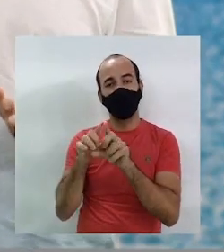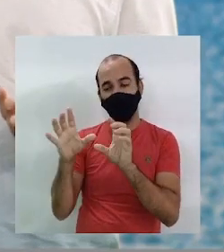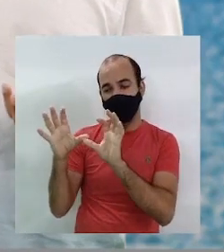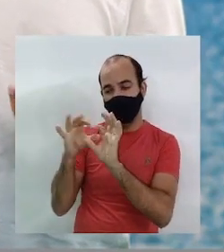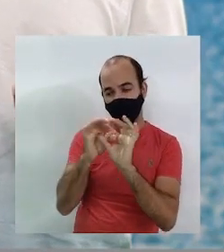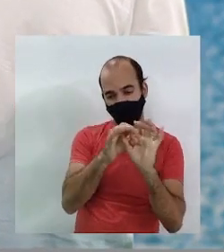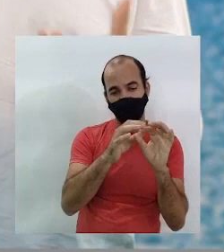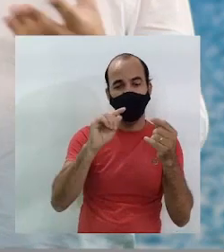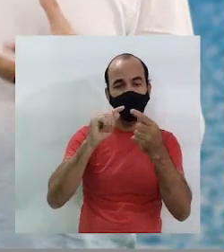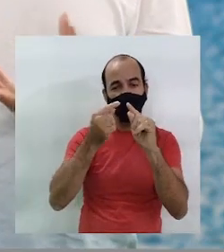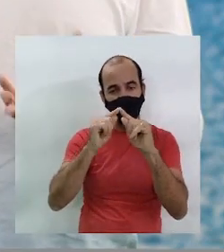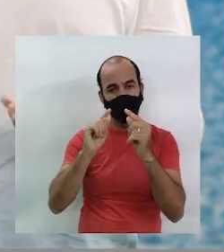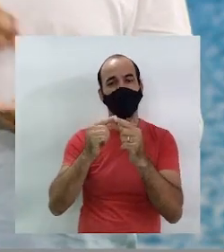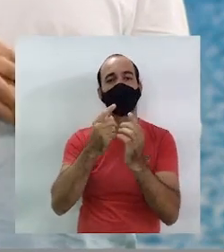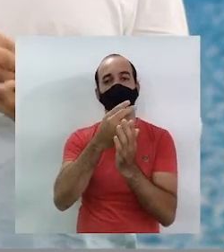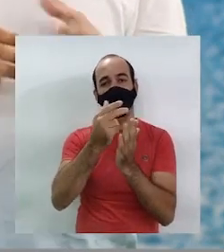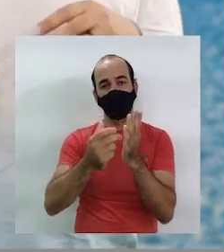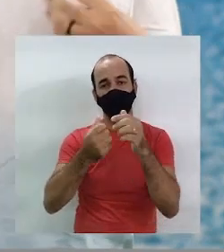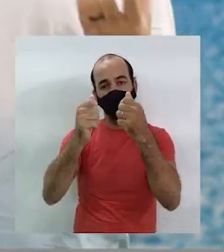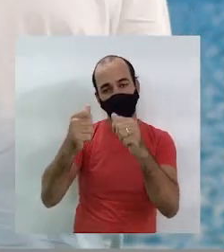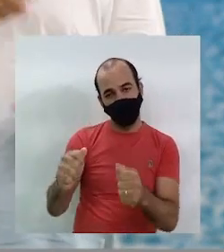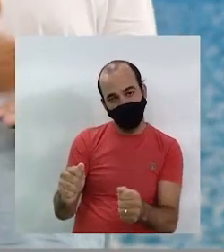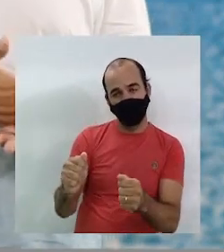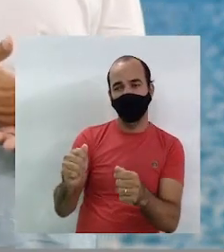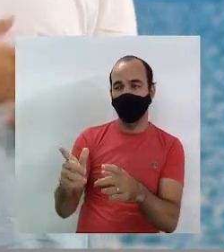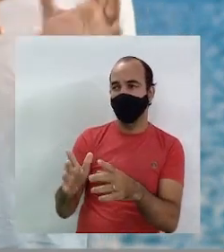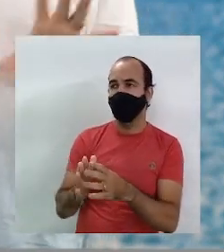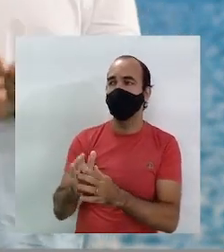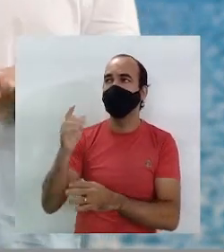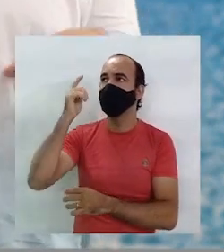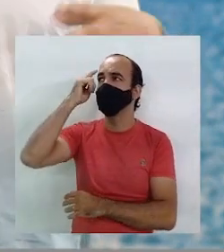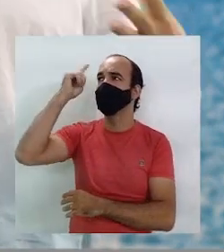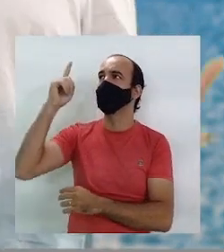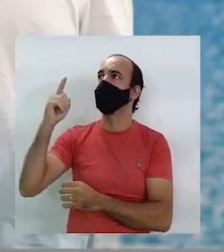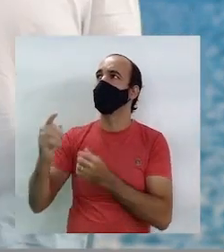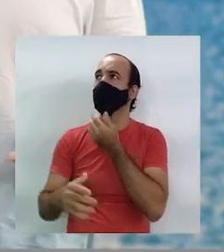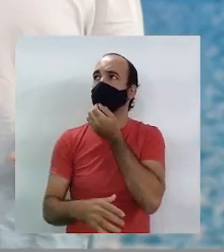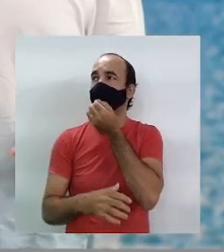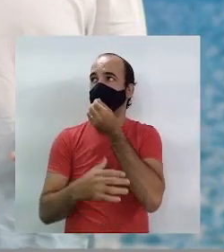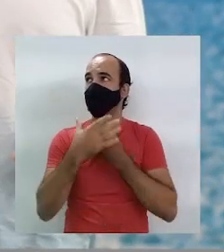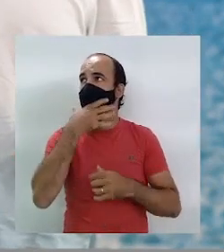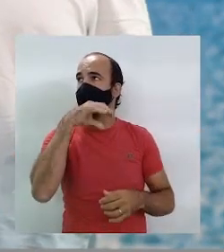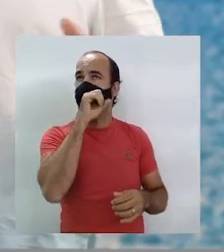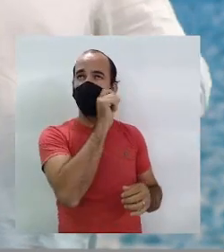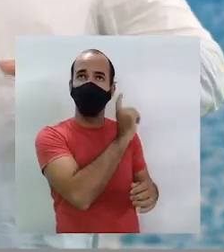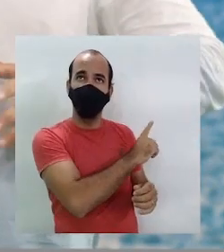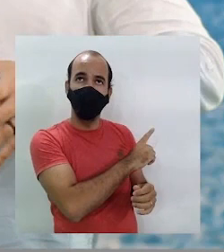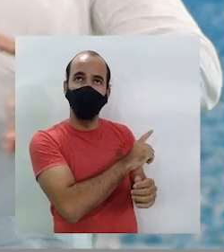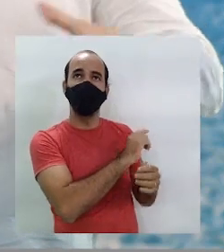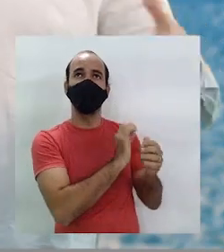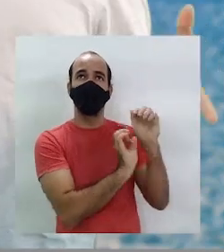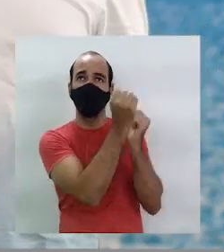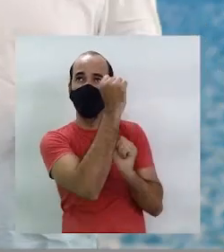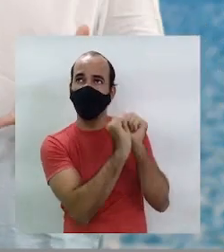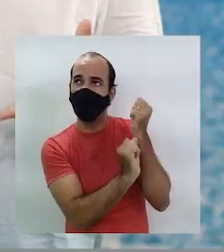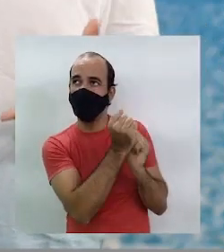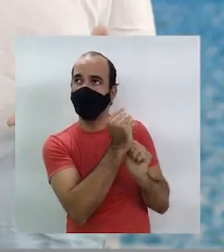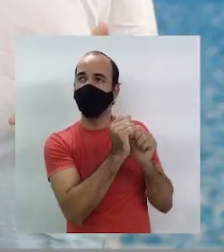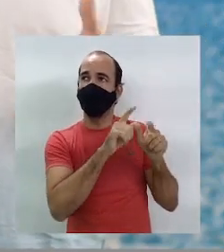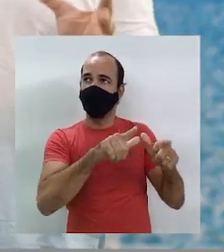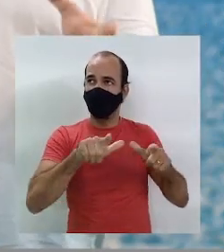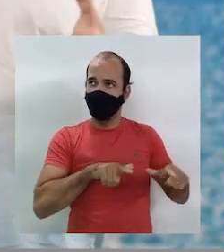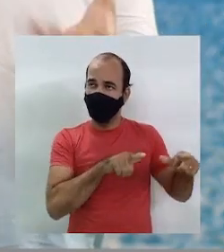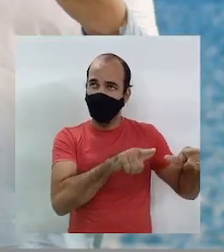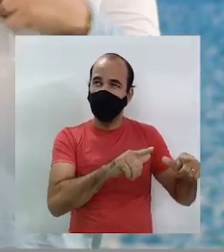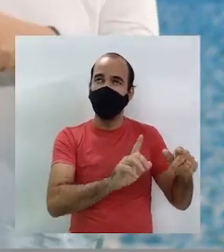com a cerâmica. Então ele pensou, meu pai tem uma oficina de cerâmica, eu já estou dentro desse